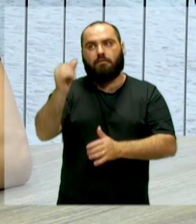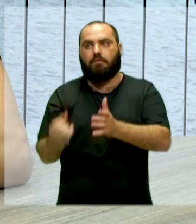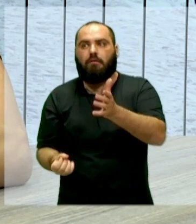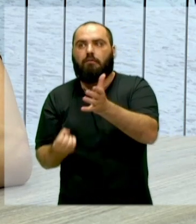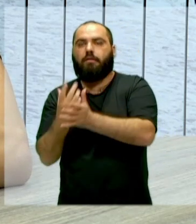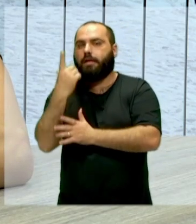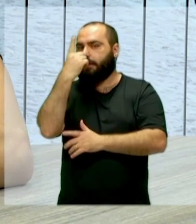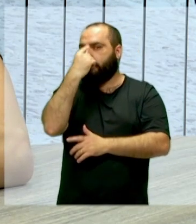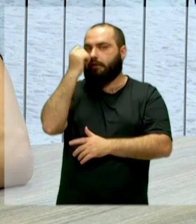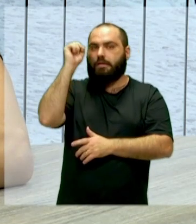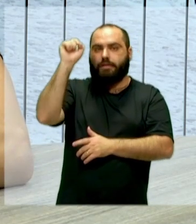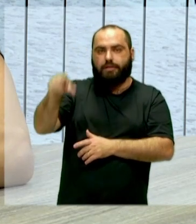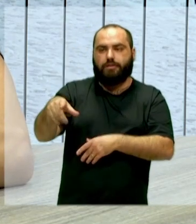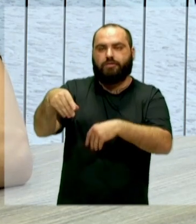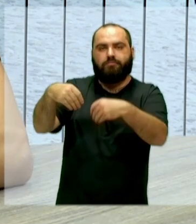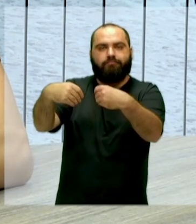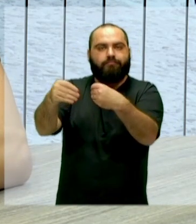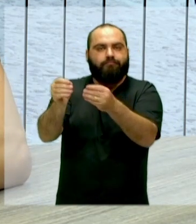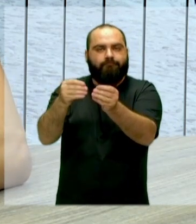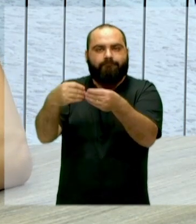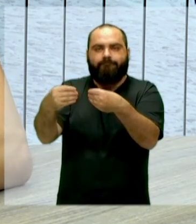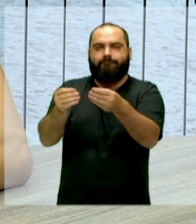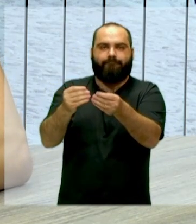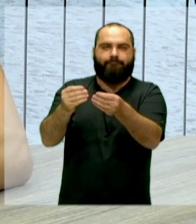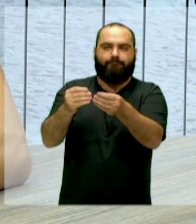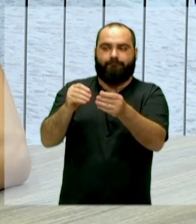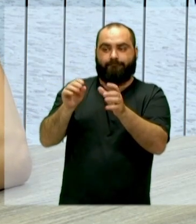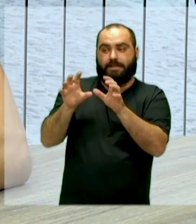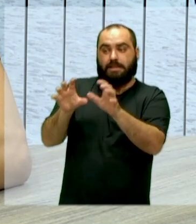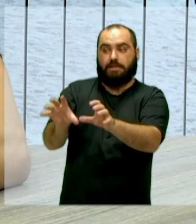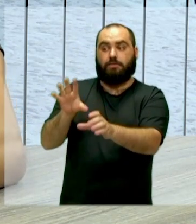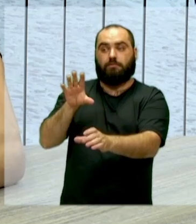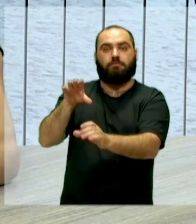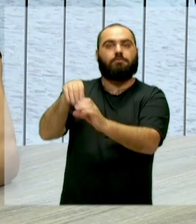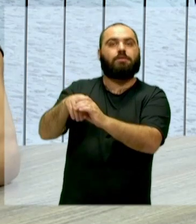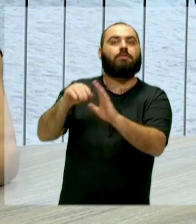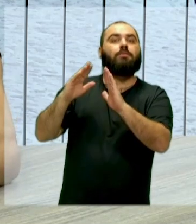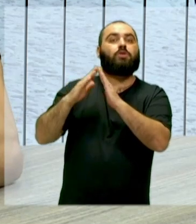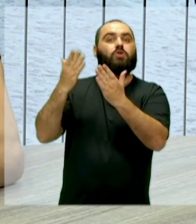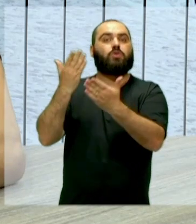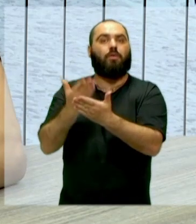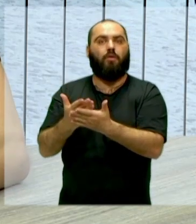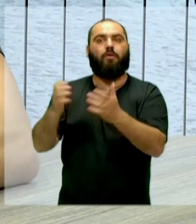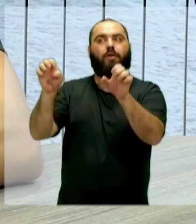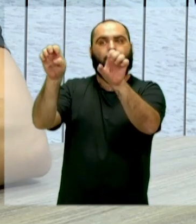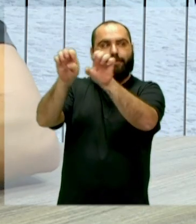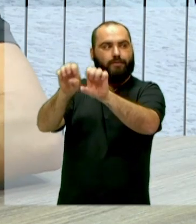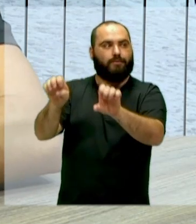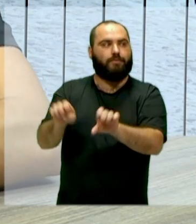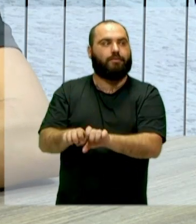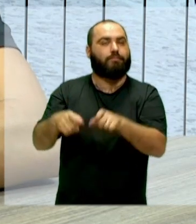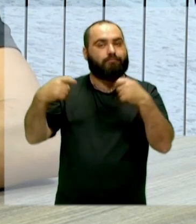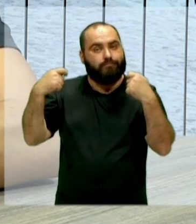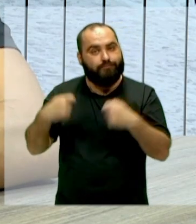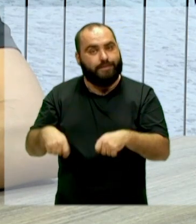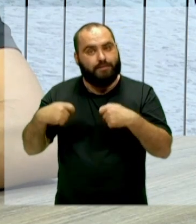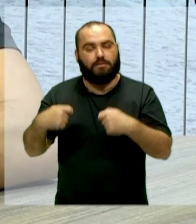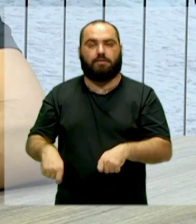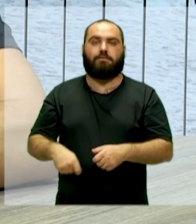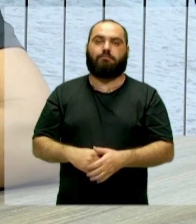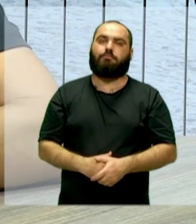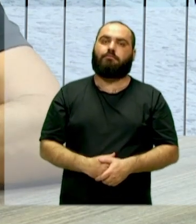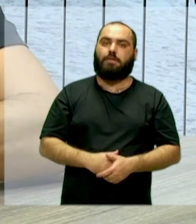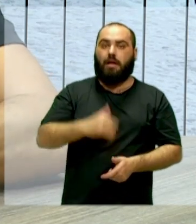descartáveis H que a gente tenha isso pedagogicamente nas escolas muito bem estruturado para que as pessoas também entendam esse